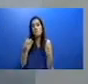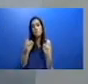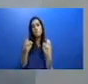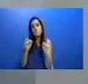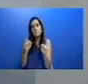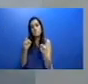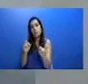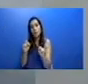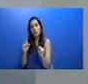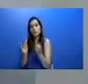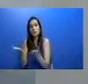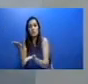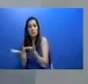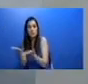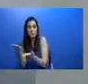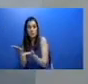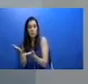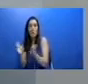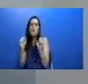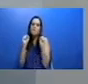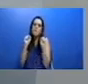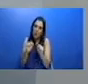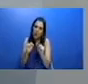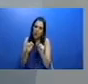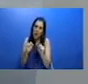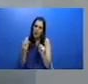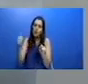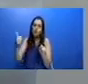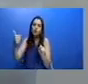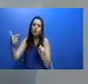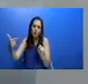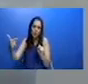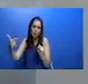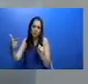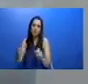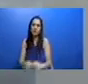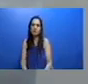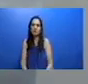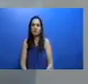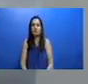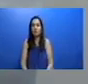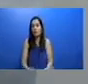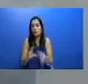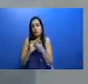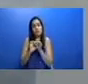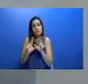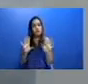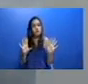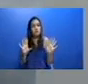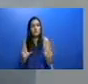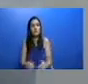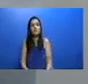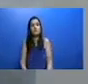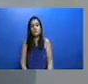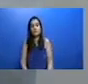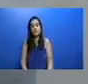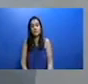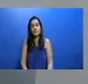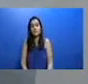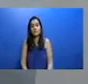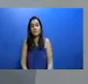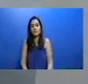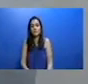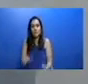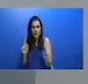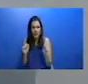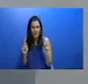o lugar dela seria aqui. Se eu comprar no mercado, numa vendinha e pesou, aí ela ficaria aqui, tudo